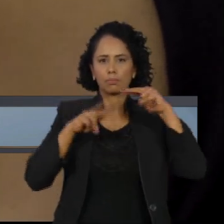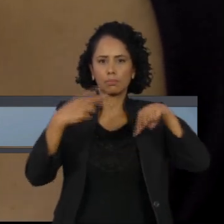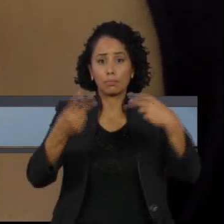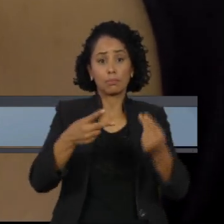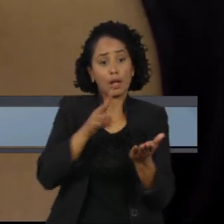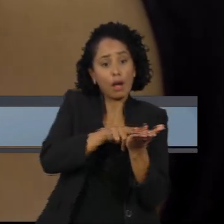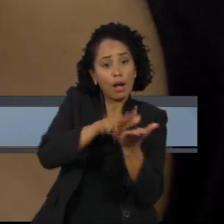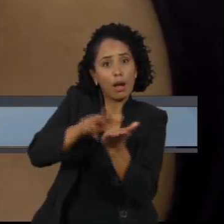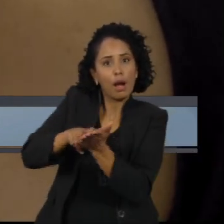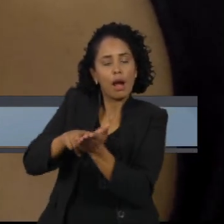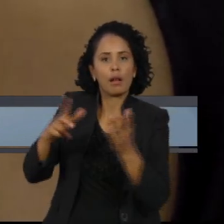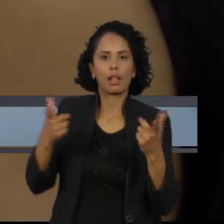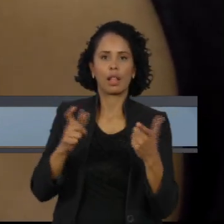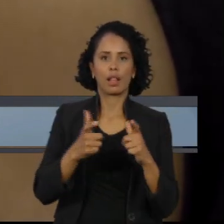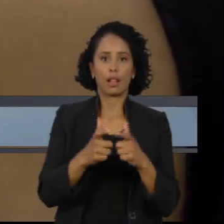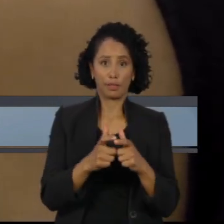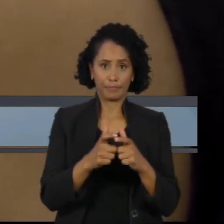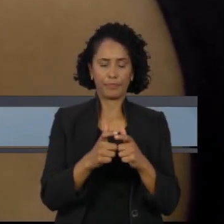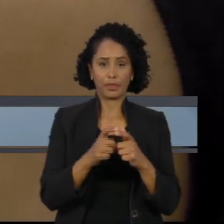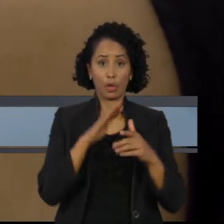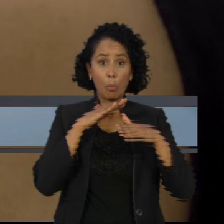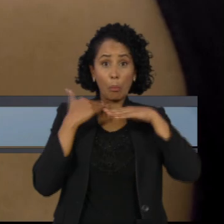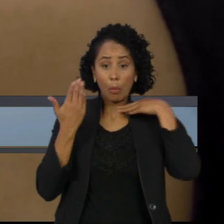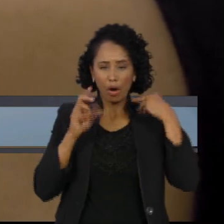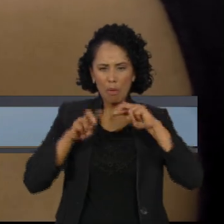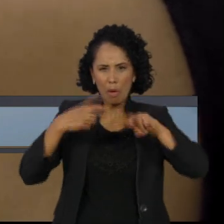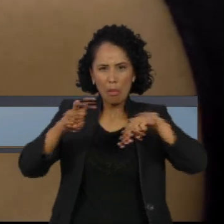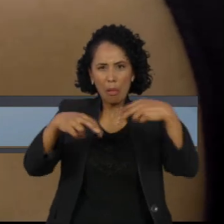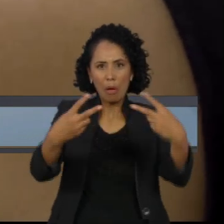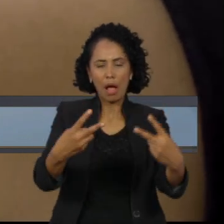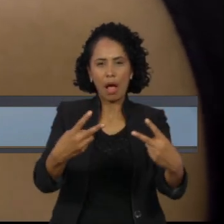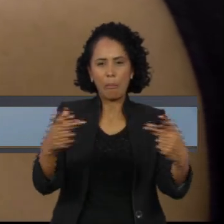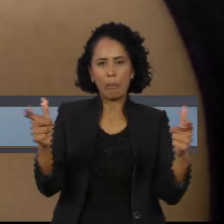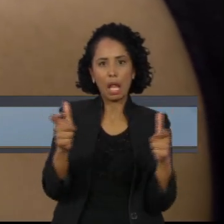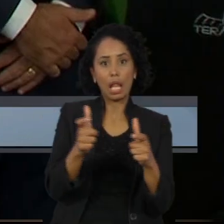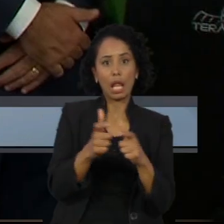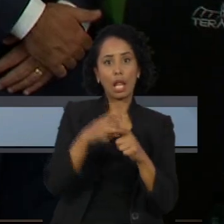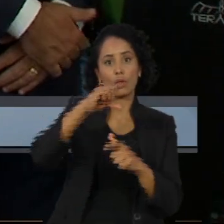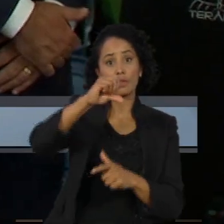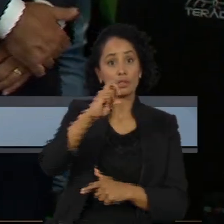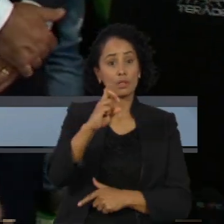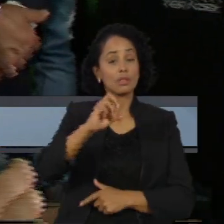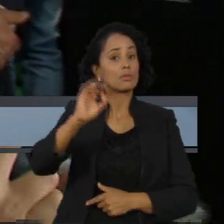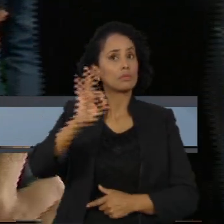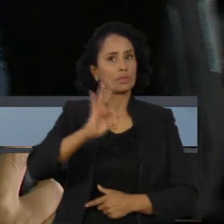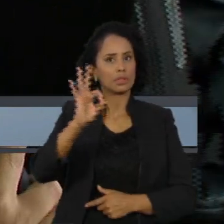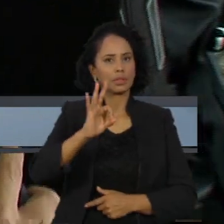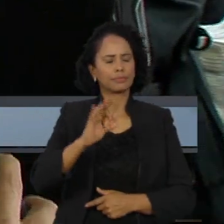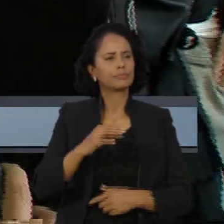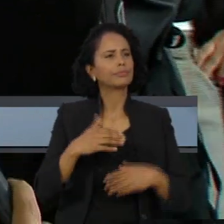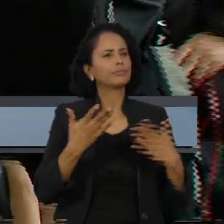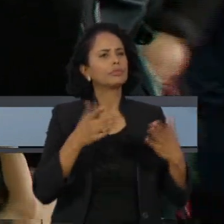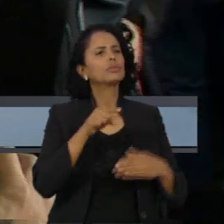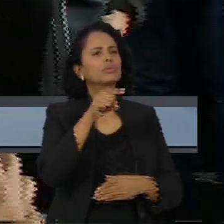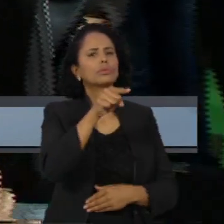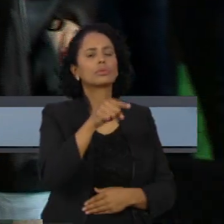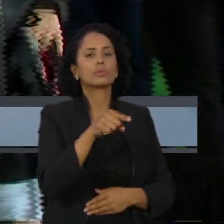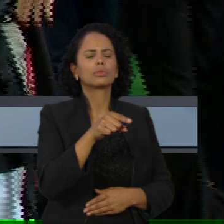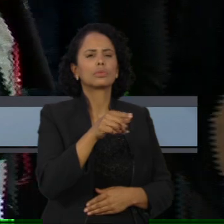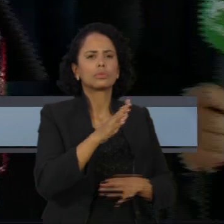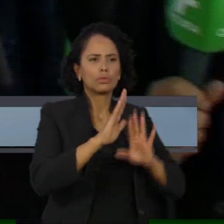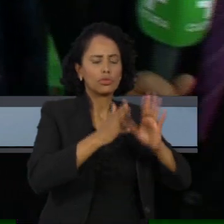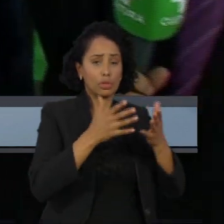A queda no número de mortes foi de mais de 95%. Doutor, o senhor foi convidado